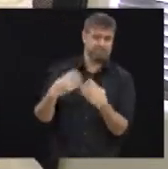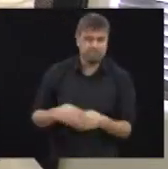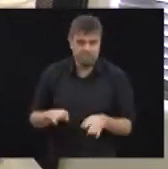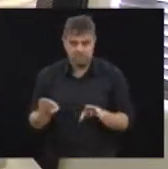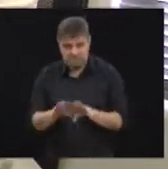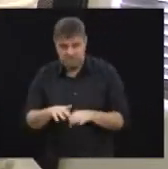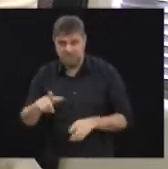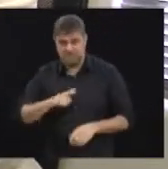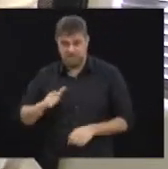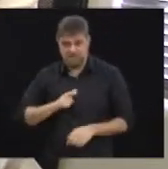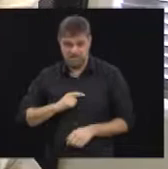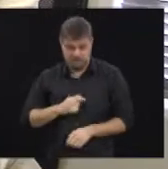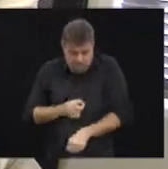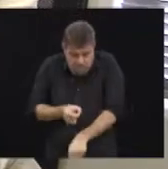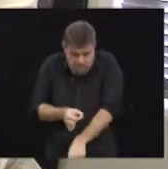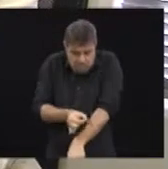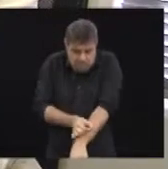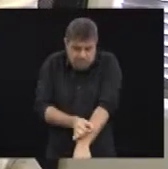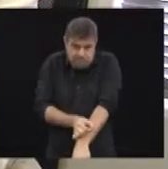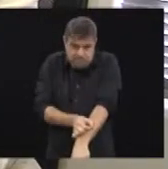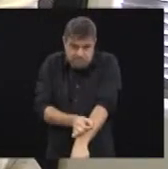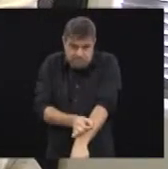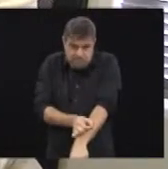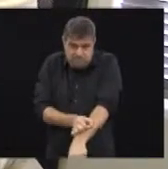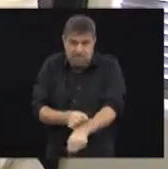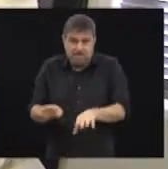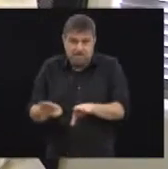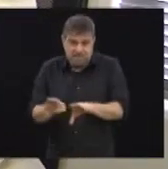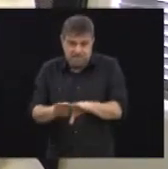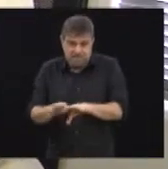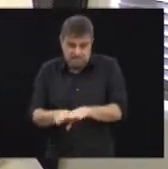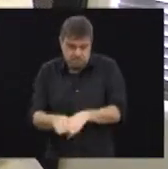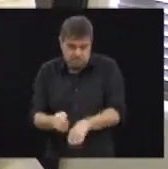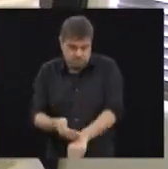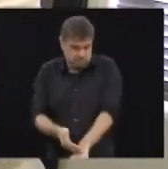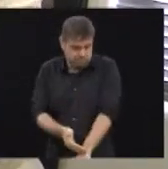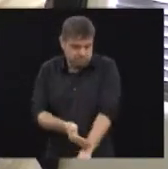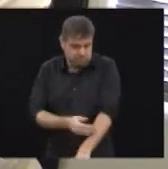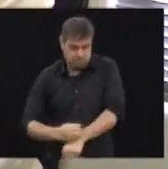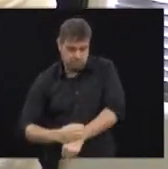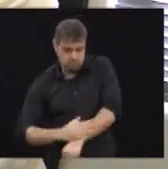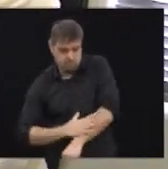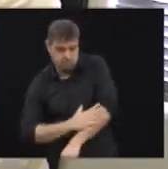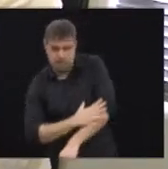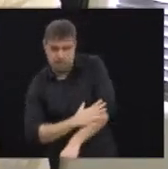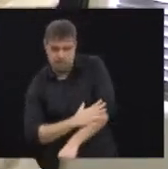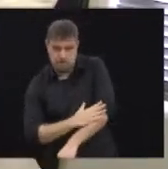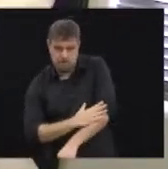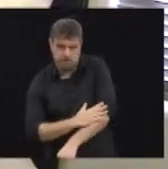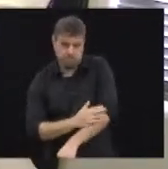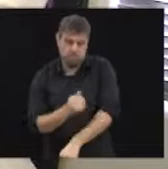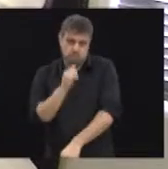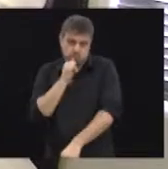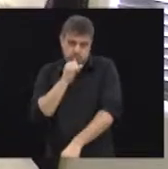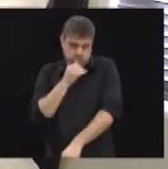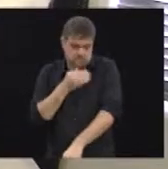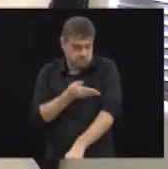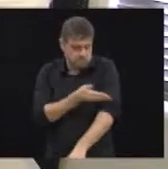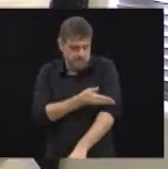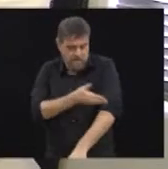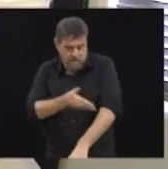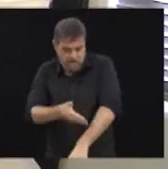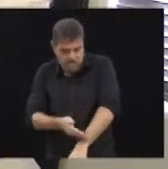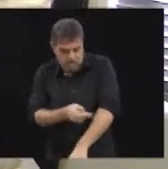E existe desde o caso localizado, o caso segmentar, que ele pega um segmento, por exemplo,